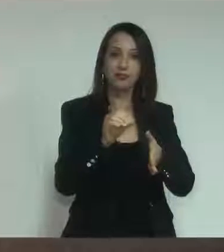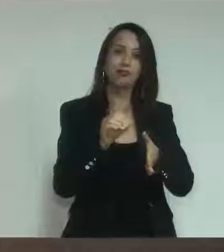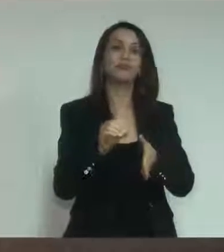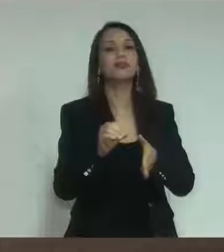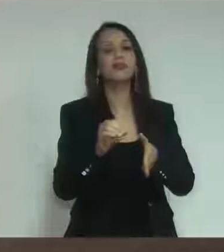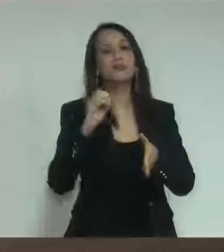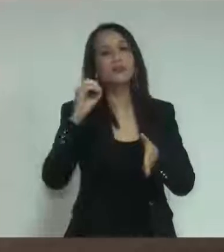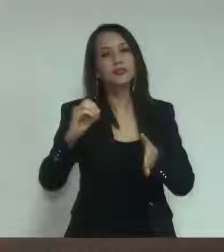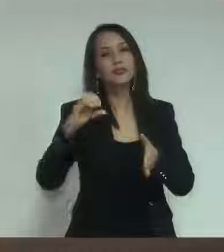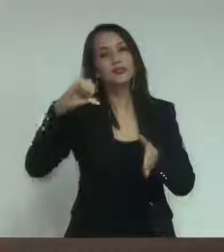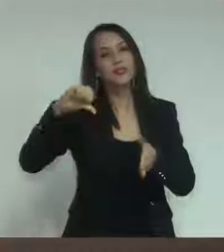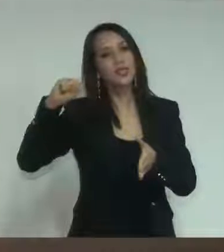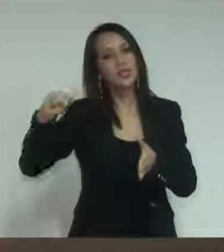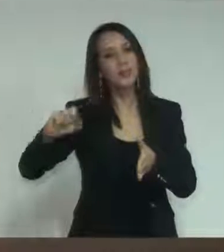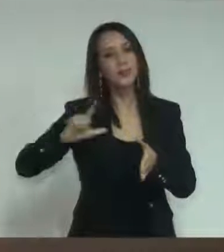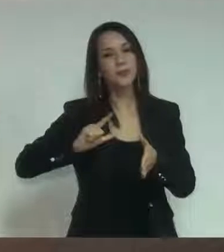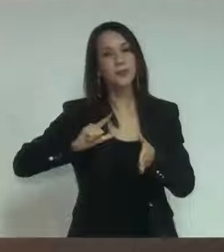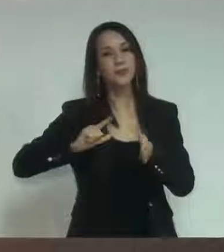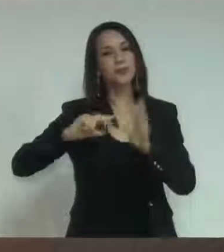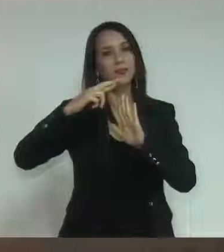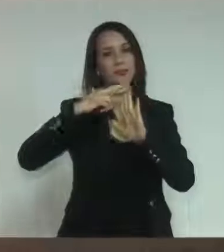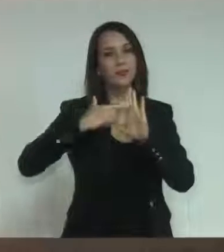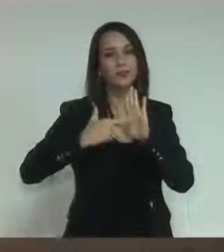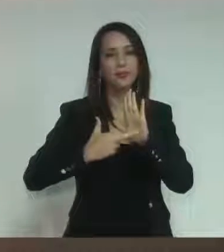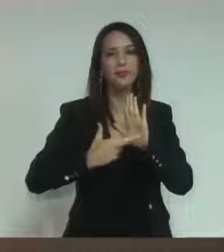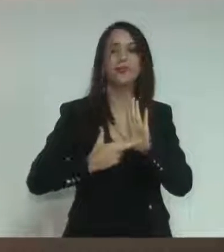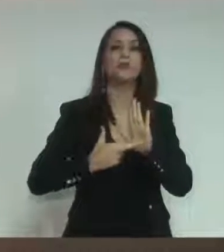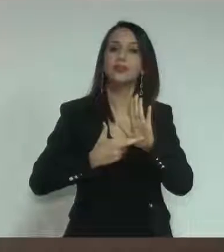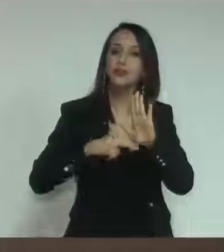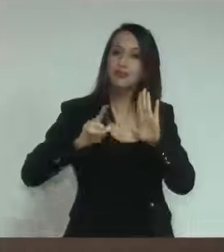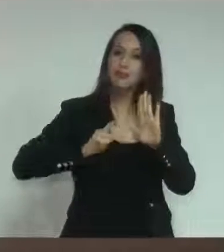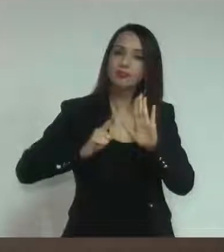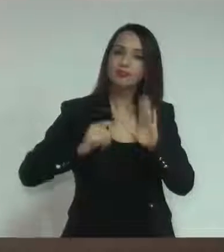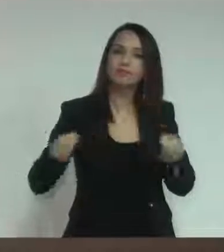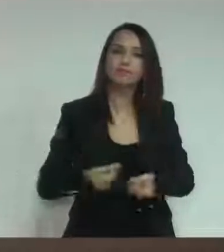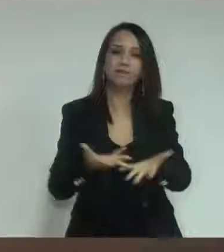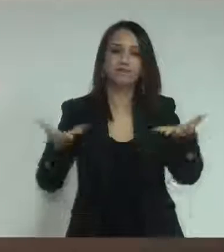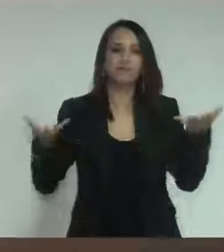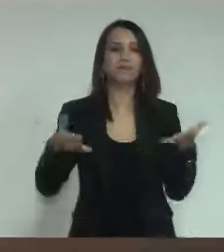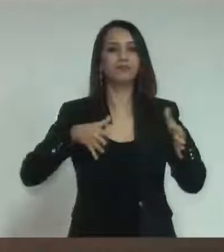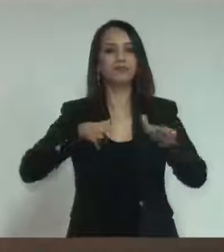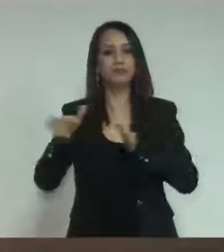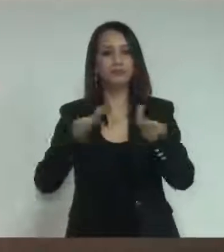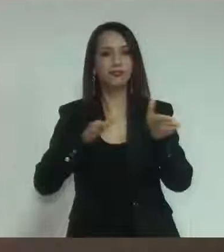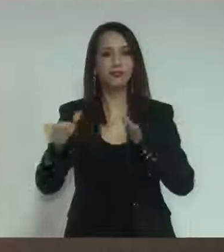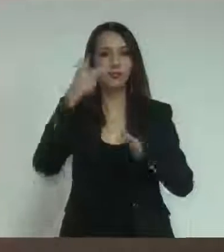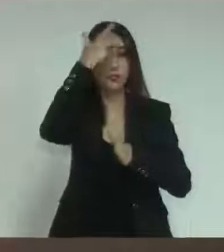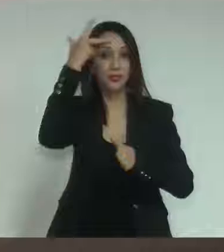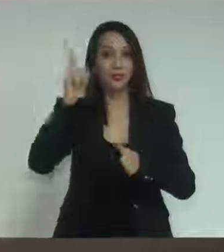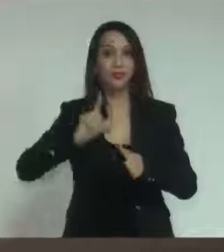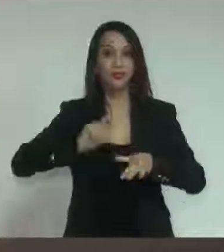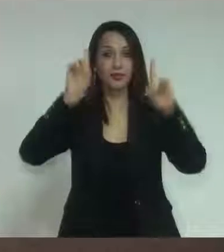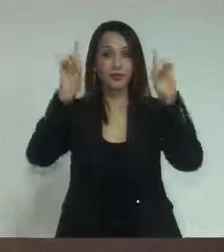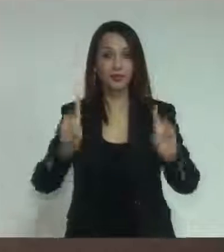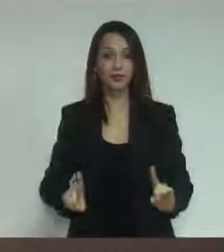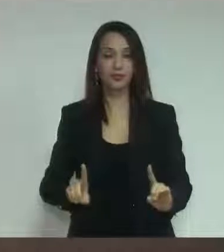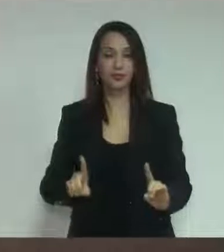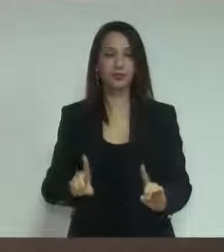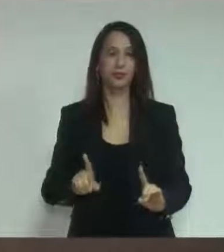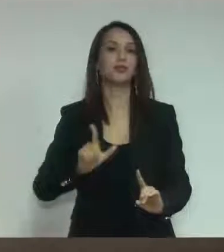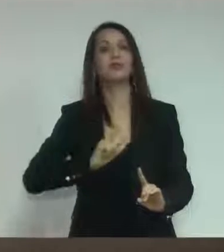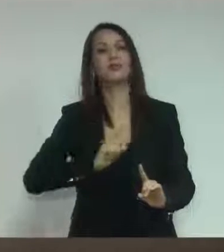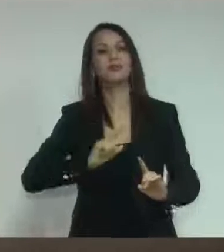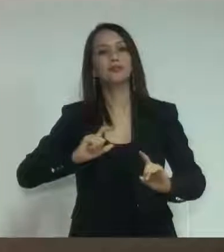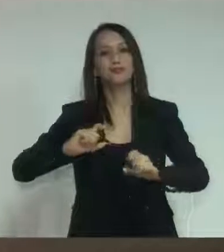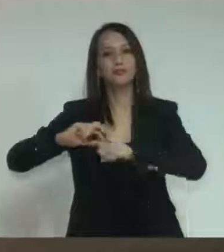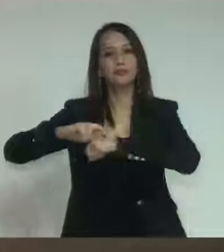10.098, e estabelece normas gerais e critérios básicos para a promoção da acessibilidade das pessoas portadoras de deficiência, com